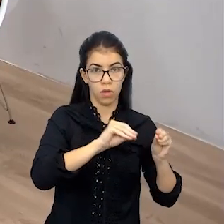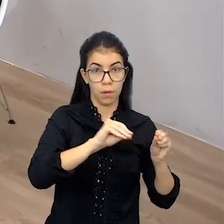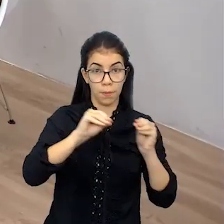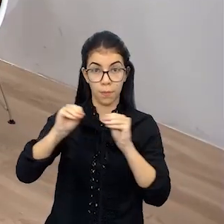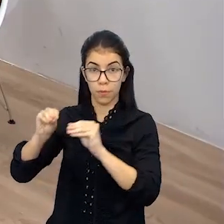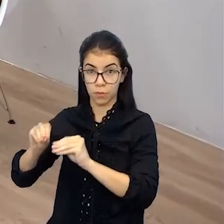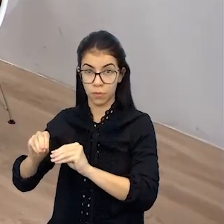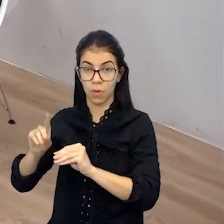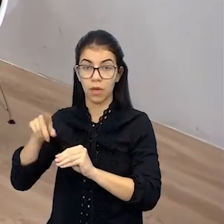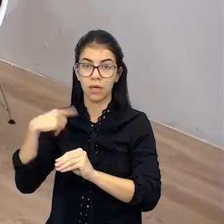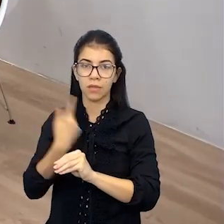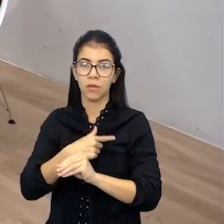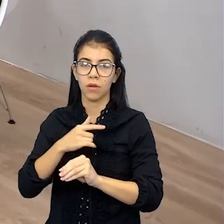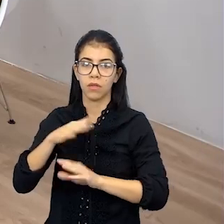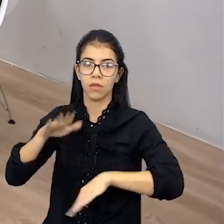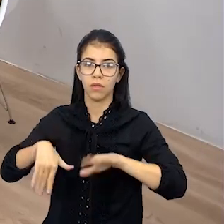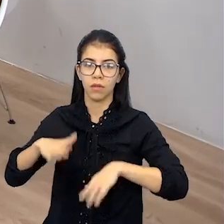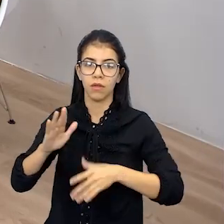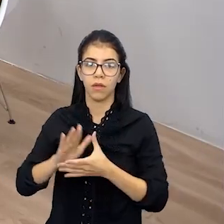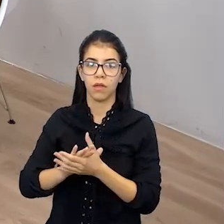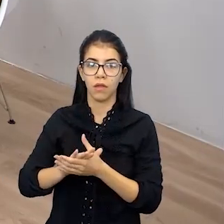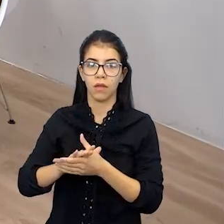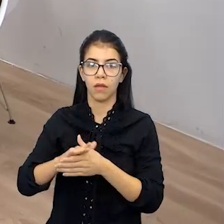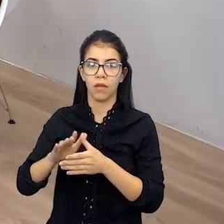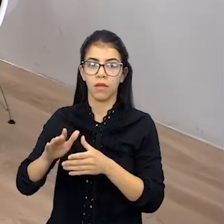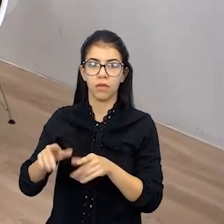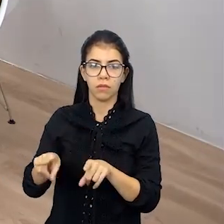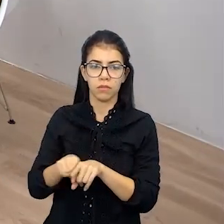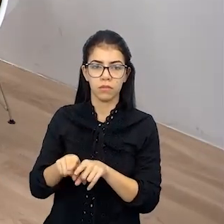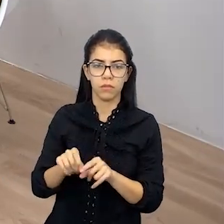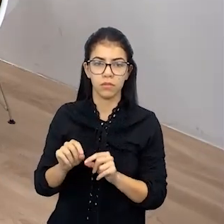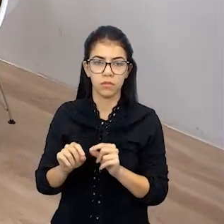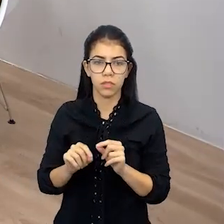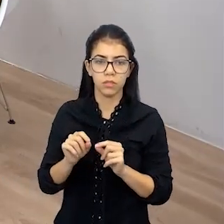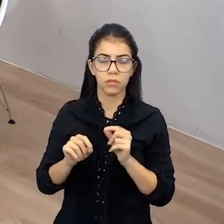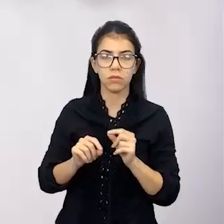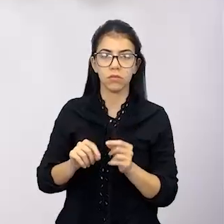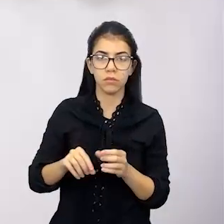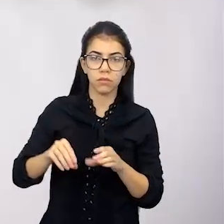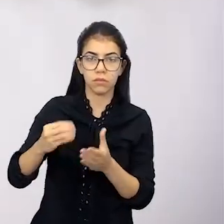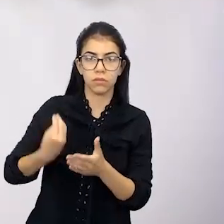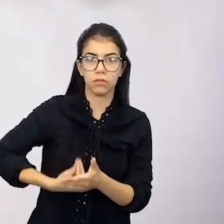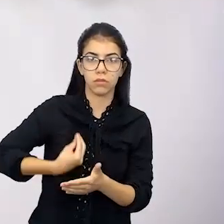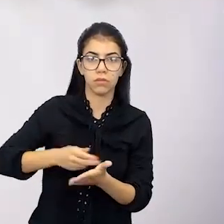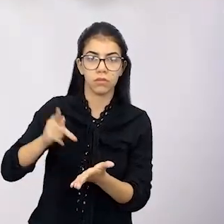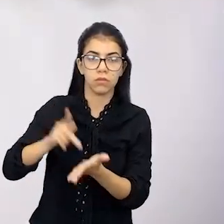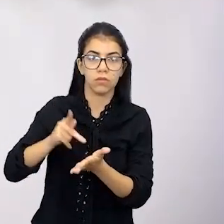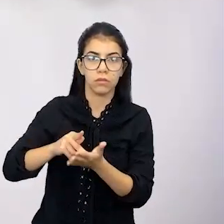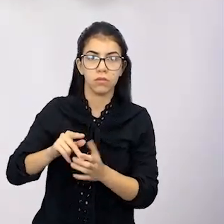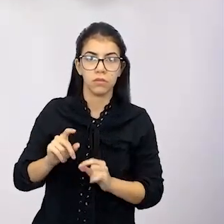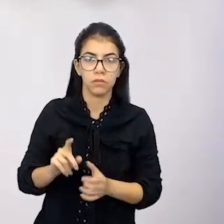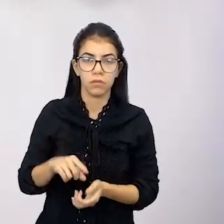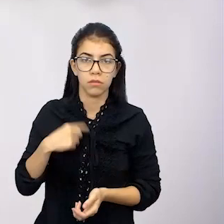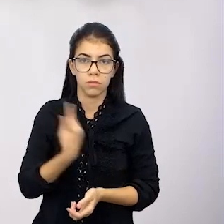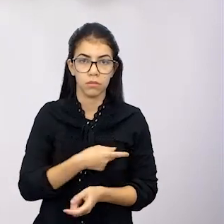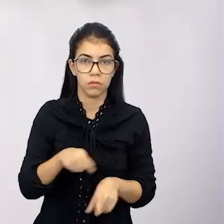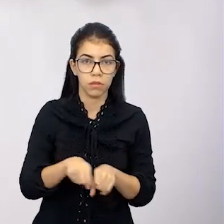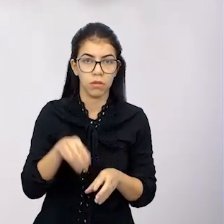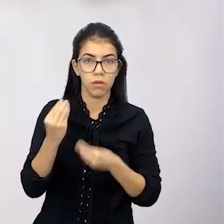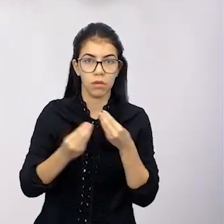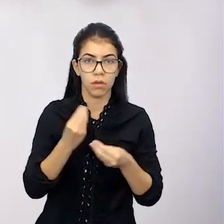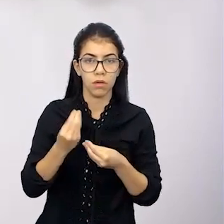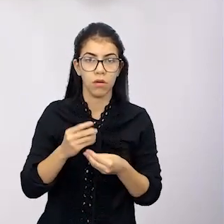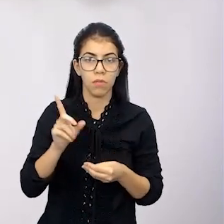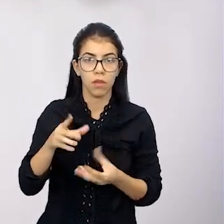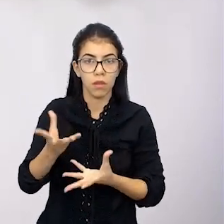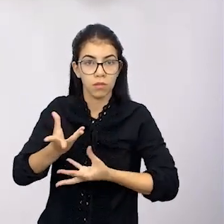uma carga e a carga às vezes não completa naquela escola, você vai para uma outra escola, é uma outra realidade, é uma outra comunidade, né? Como que a gente é